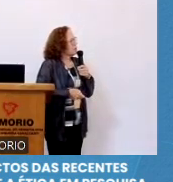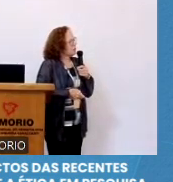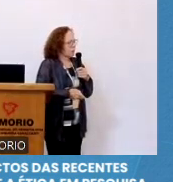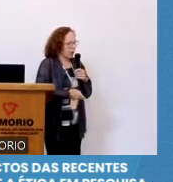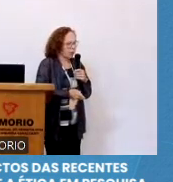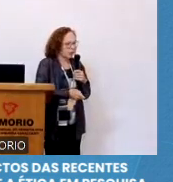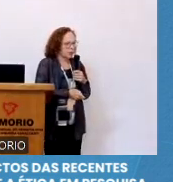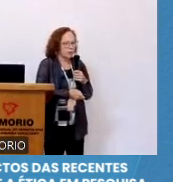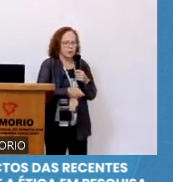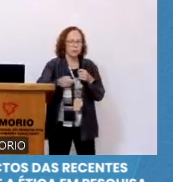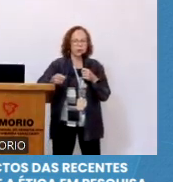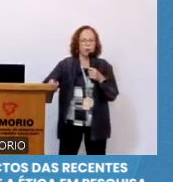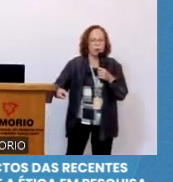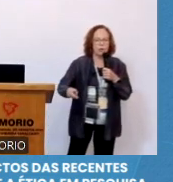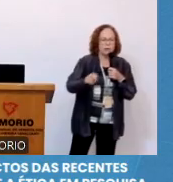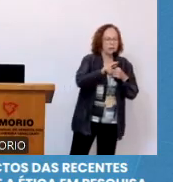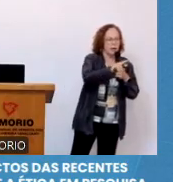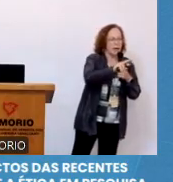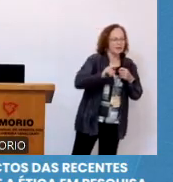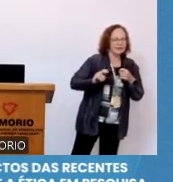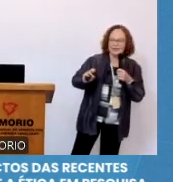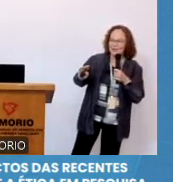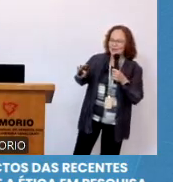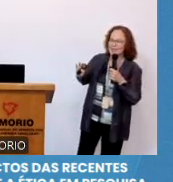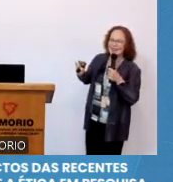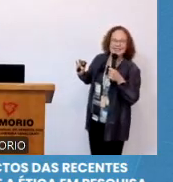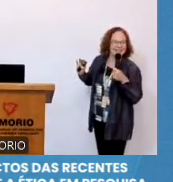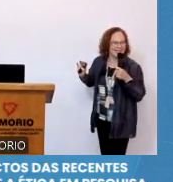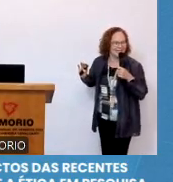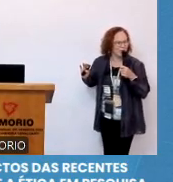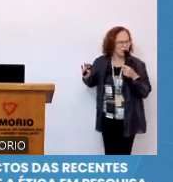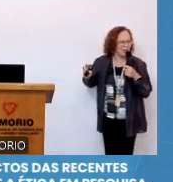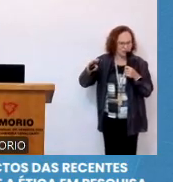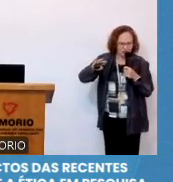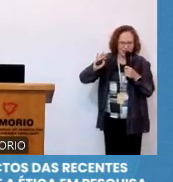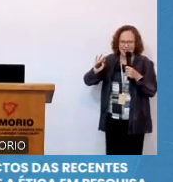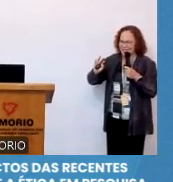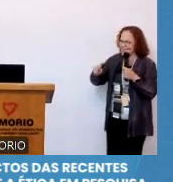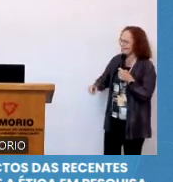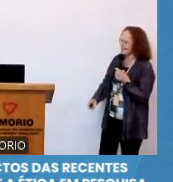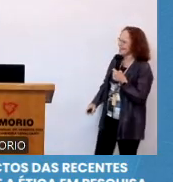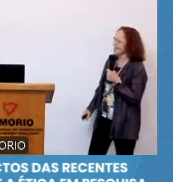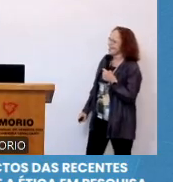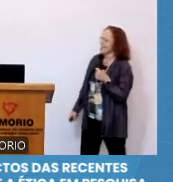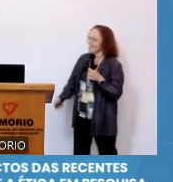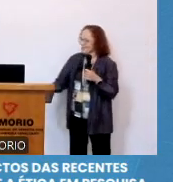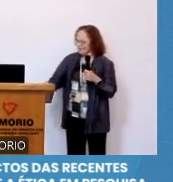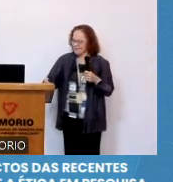CEPs em São Paulo. Então, por enquanto, as daqui do Hemorrio ficam aqui.